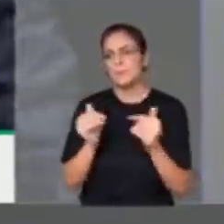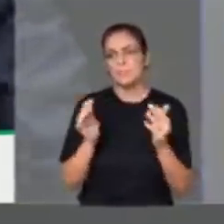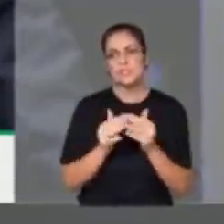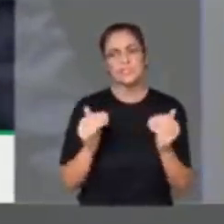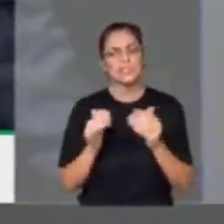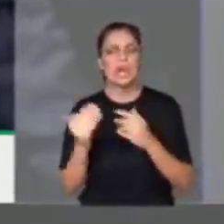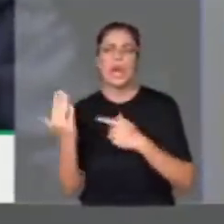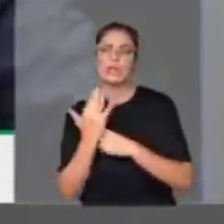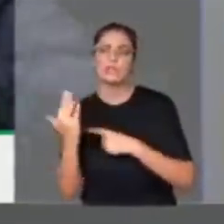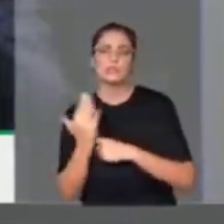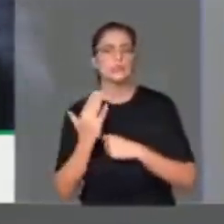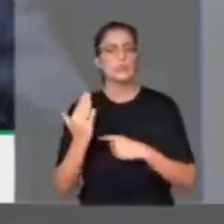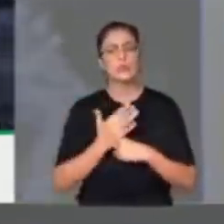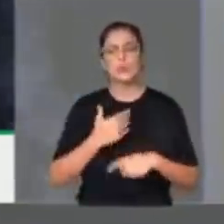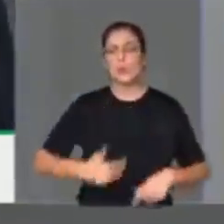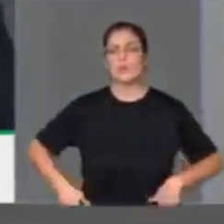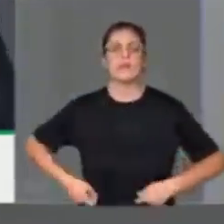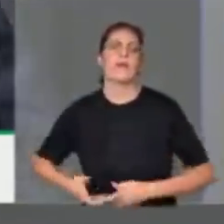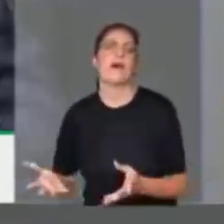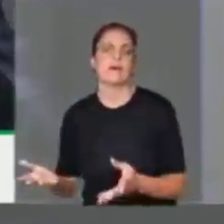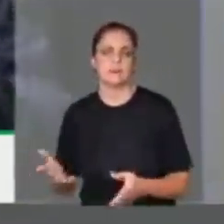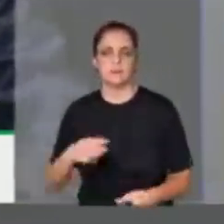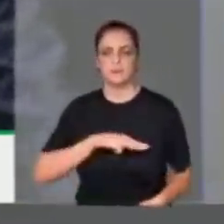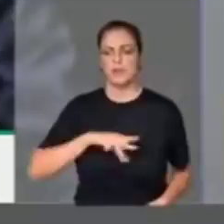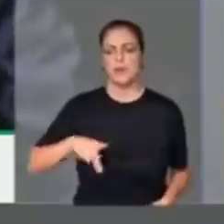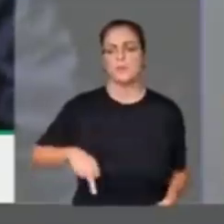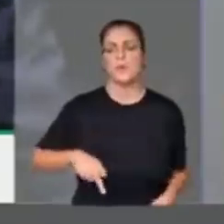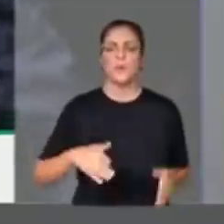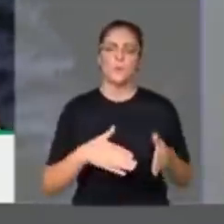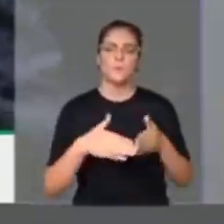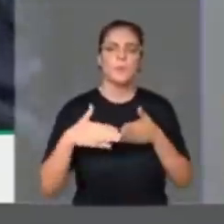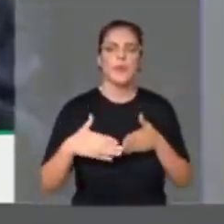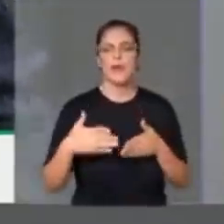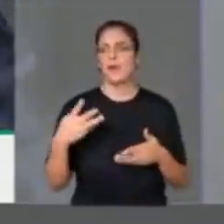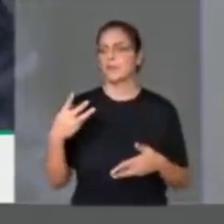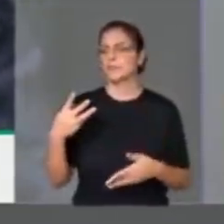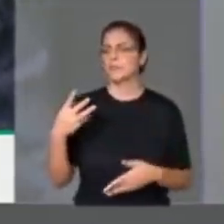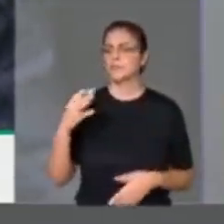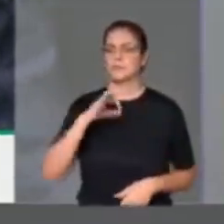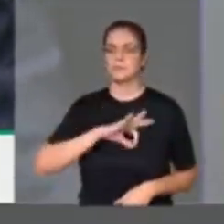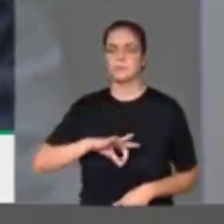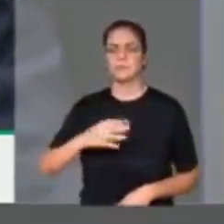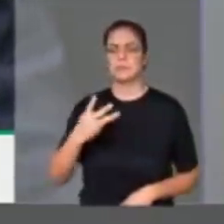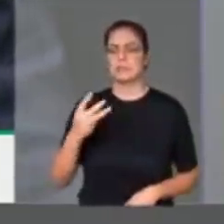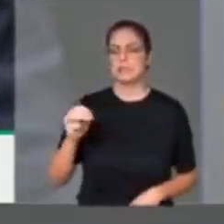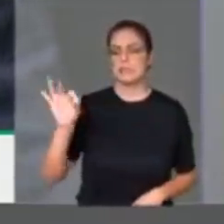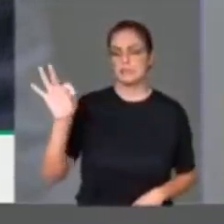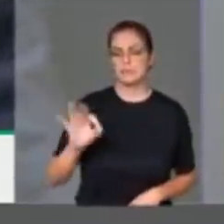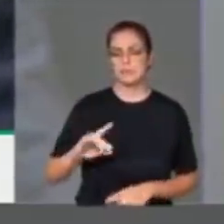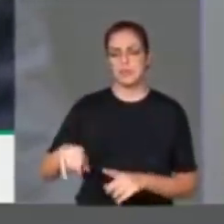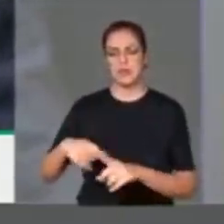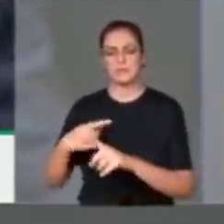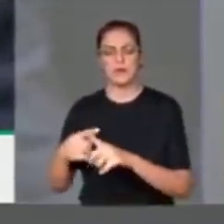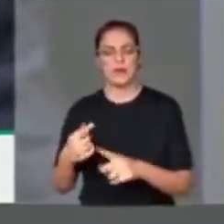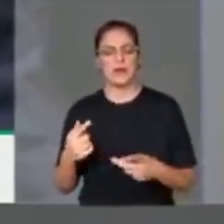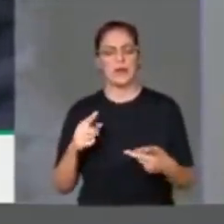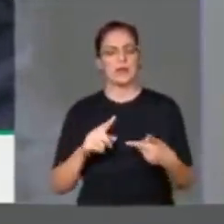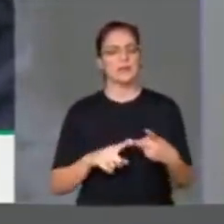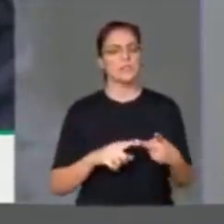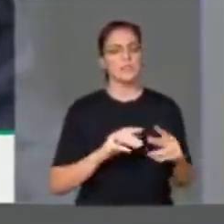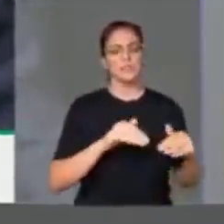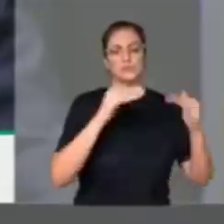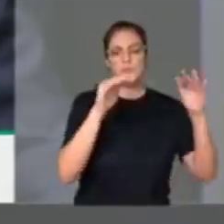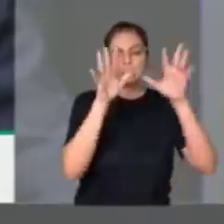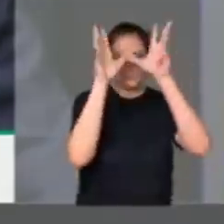pegar esse R$1 bilhão de reais. Já vem o Ministério Público pedindo gratificação de 30% como projeto de qual eu sou relator. Já vem o Supremo